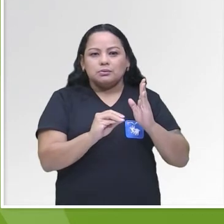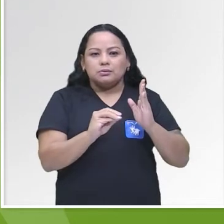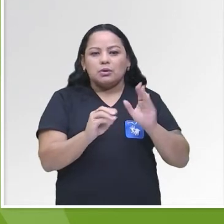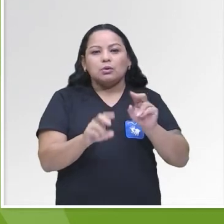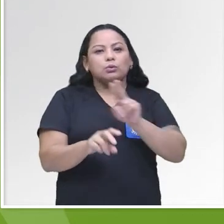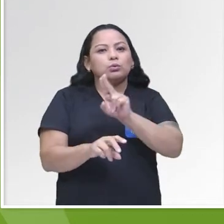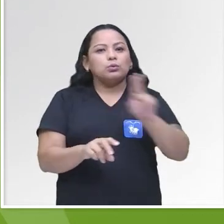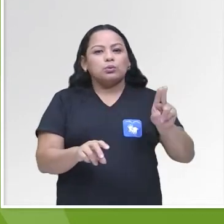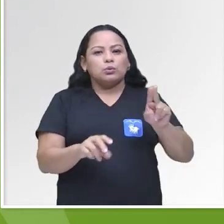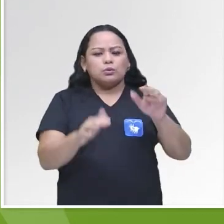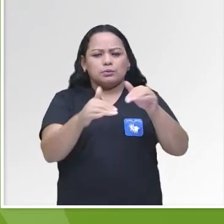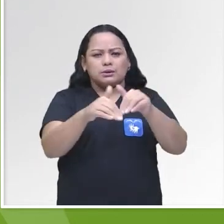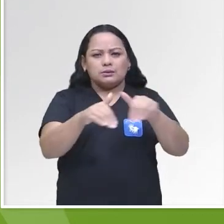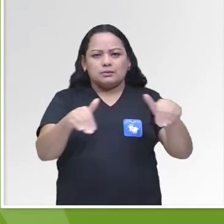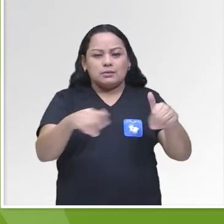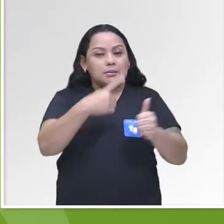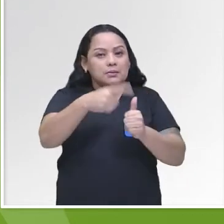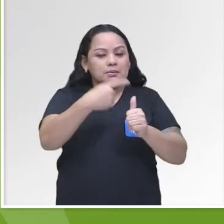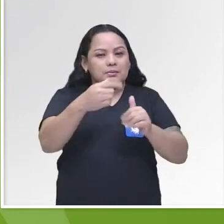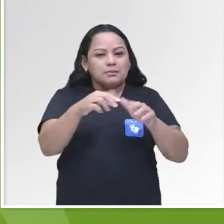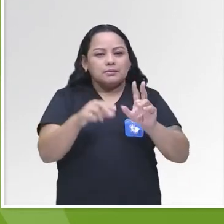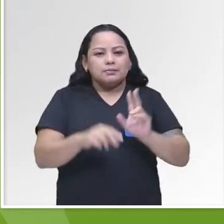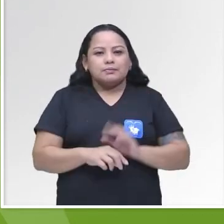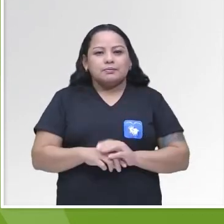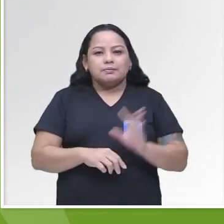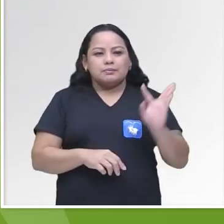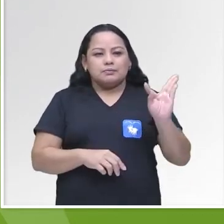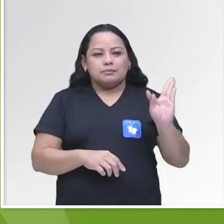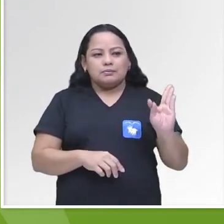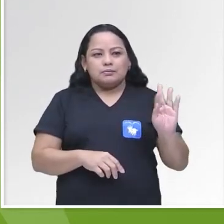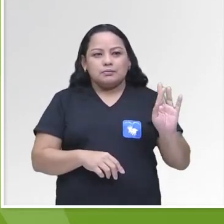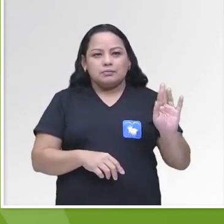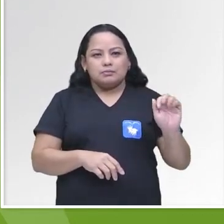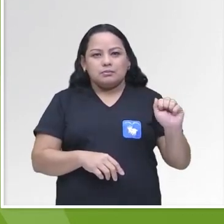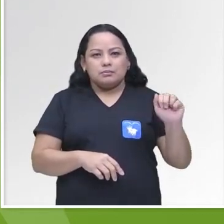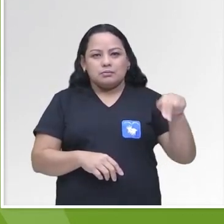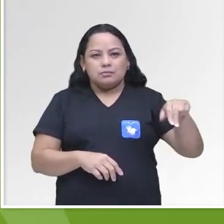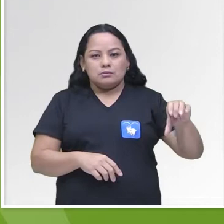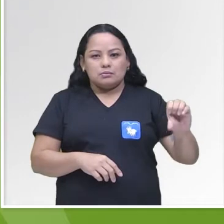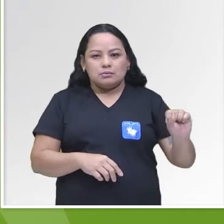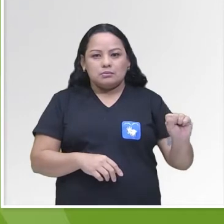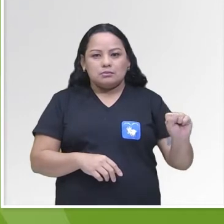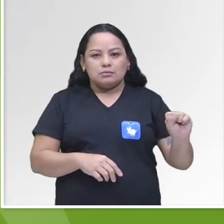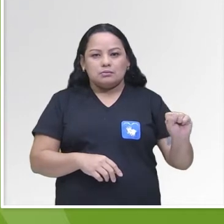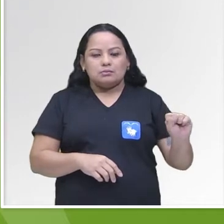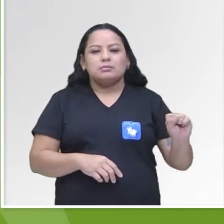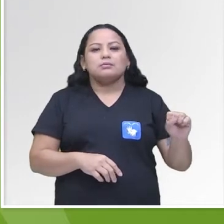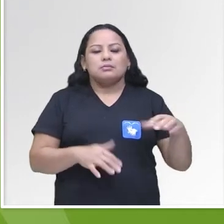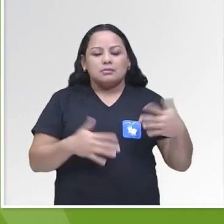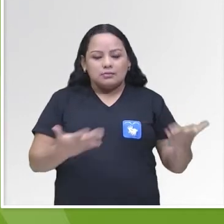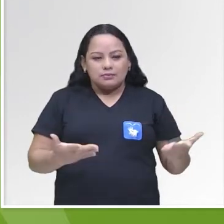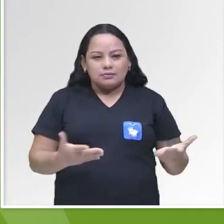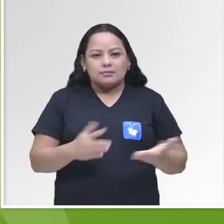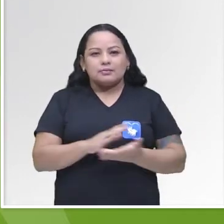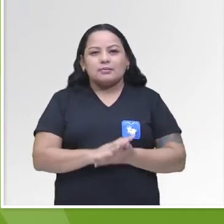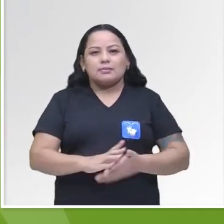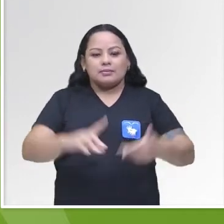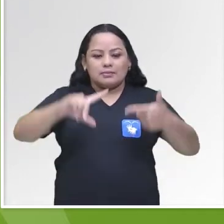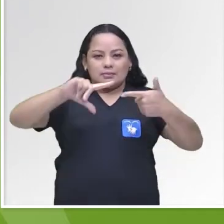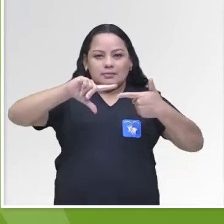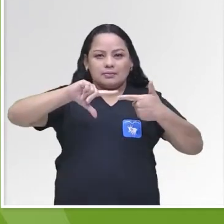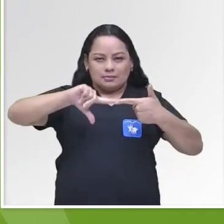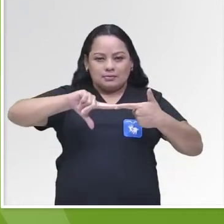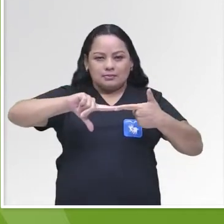do nome o prefixo trans. Aí vai ficar trans 1 e